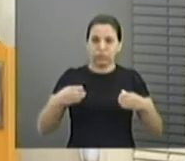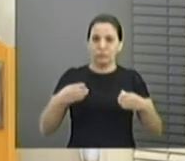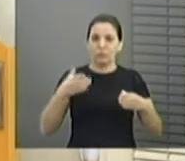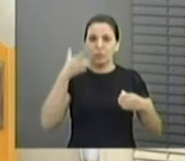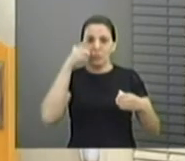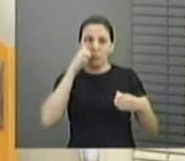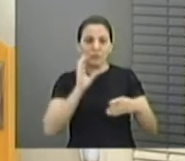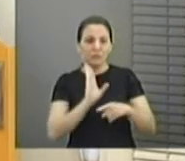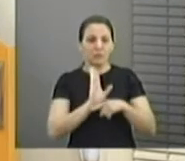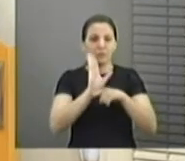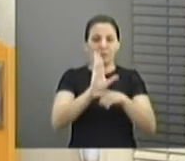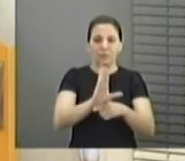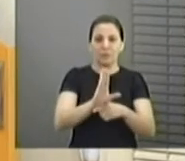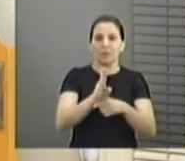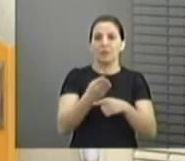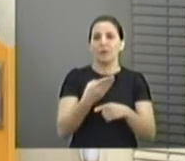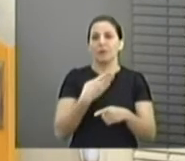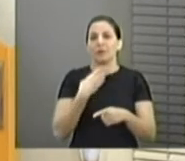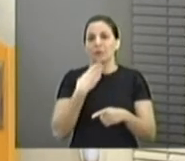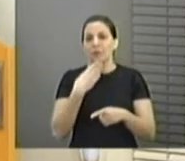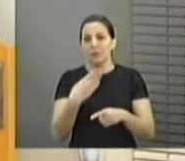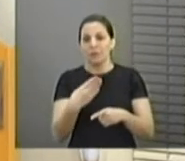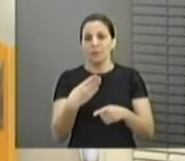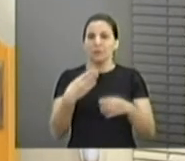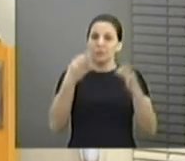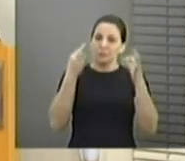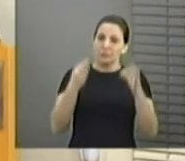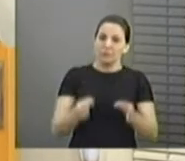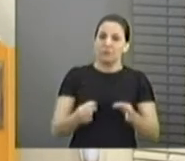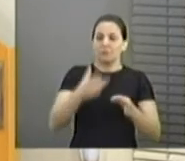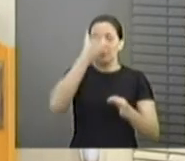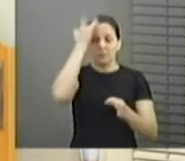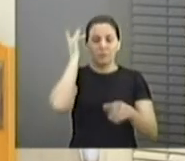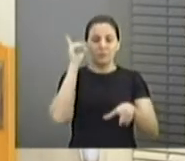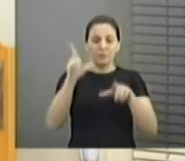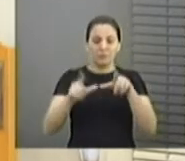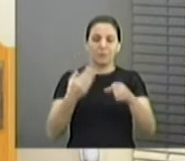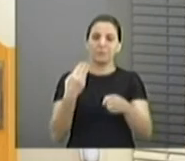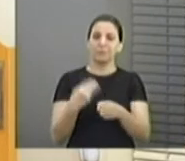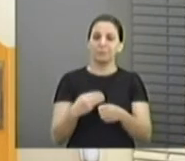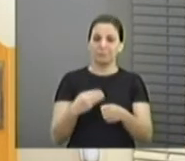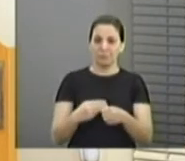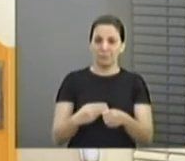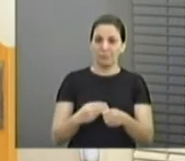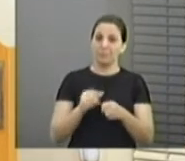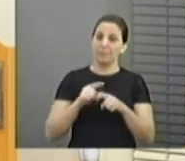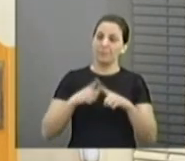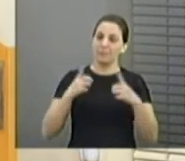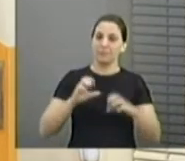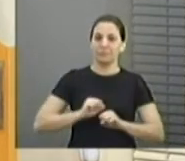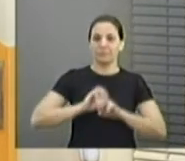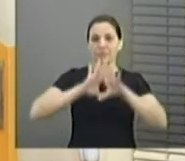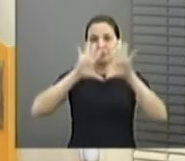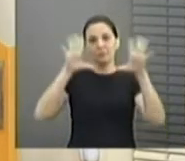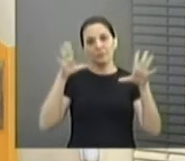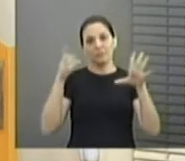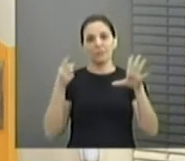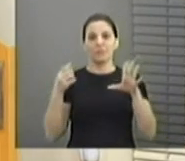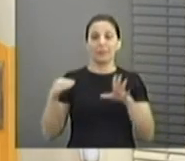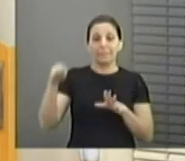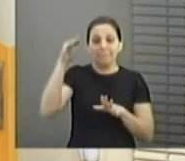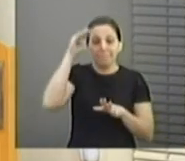na plenitude a reivindicação legítima e justa do funcionalismo público municipal. Mas é evidente e é